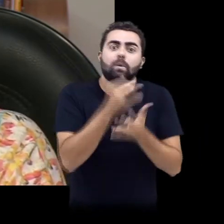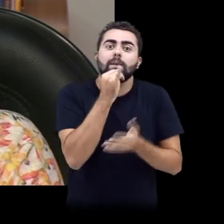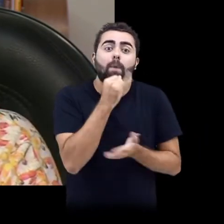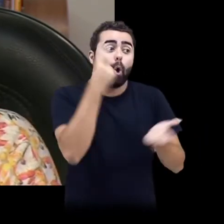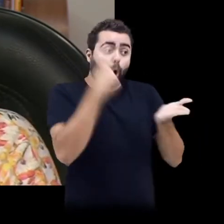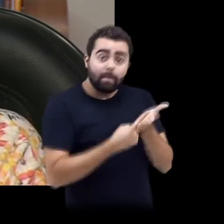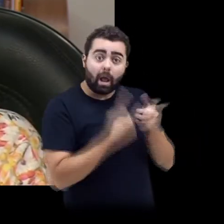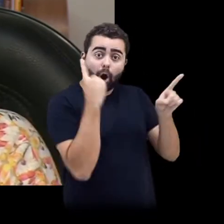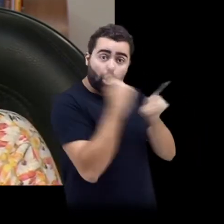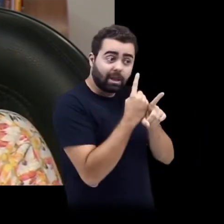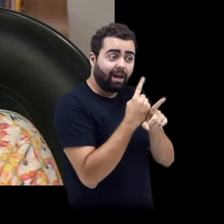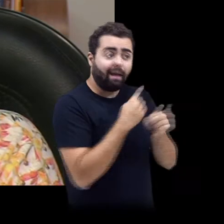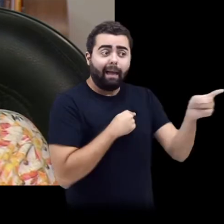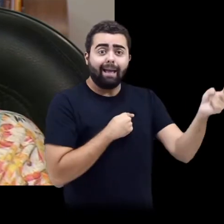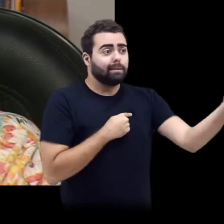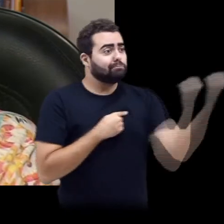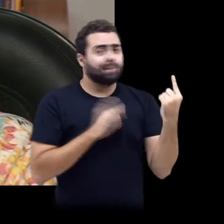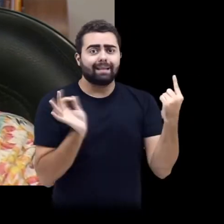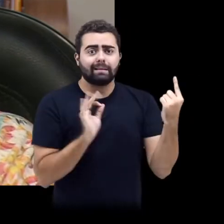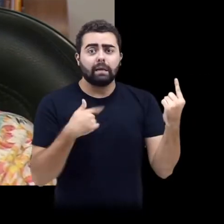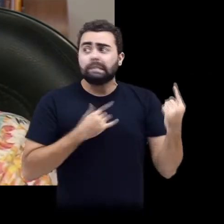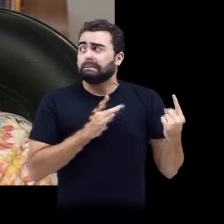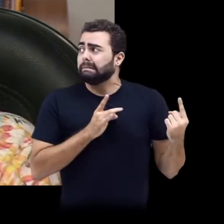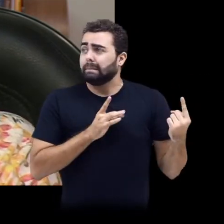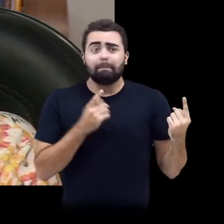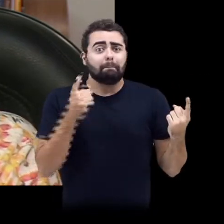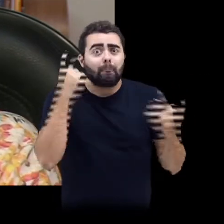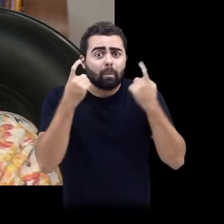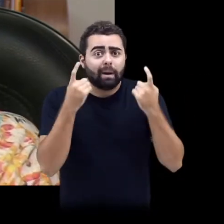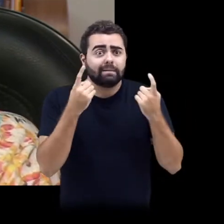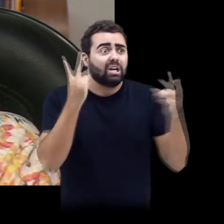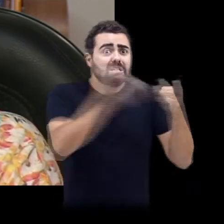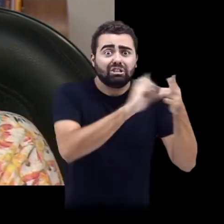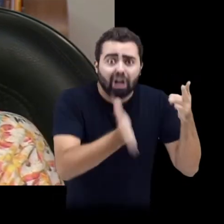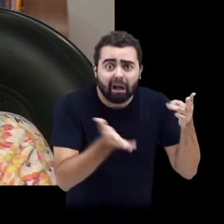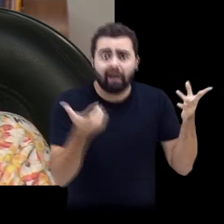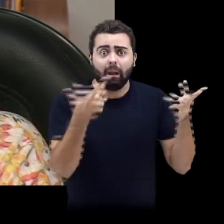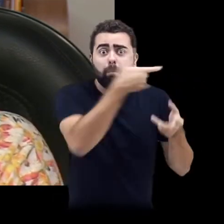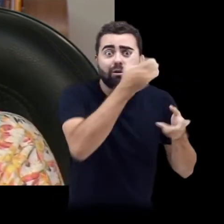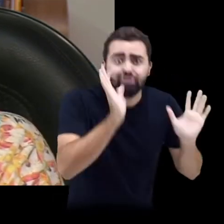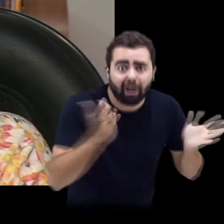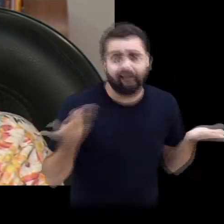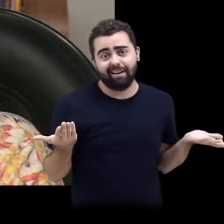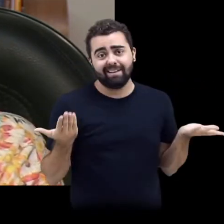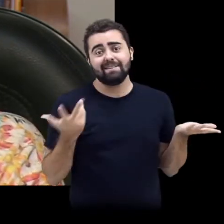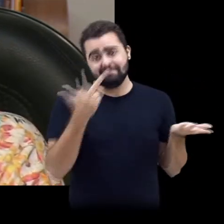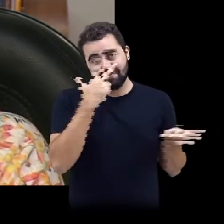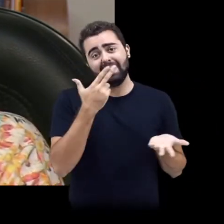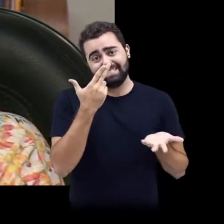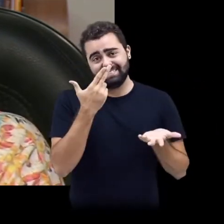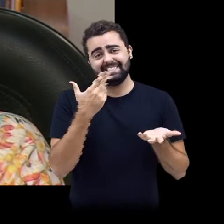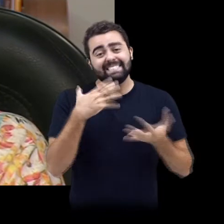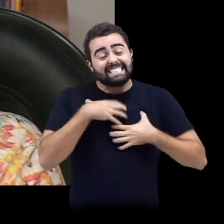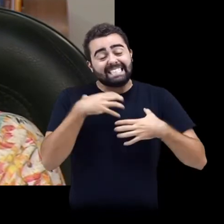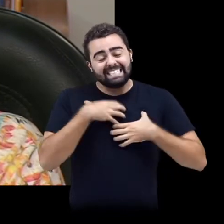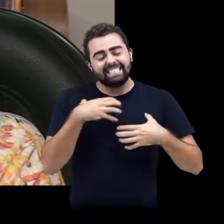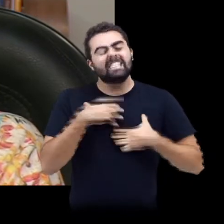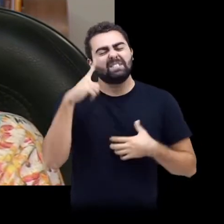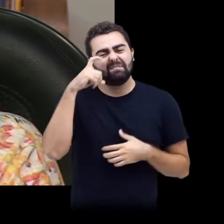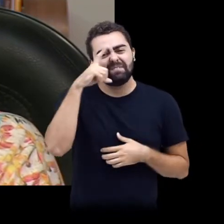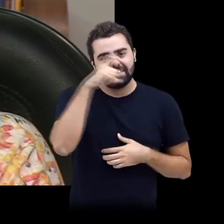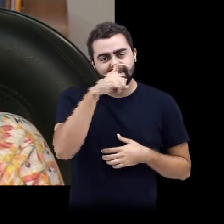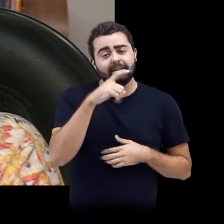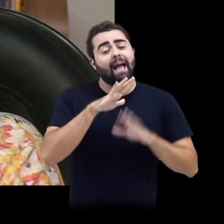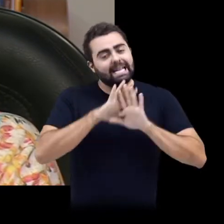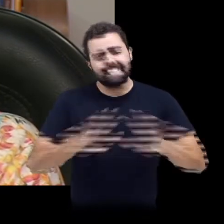ele atrasasse, e se faltasse, então, já tinha certeza que ele tinha caído. E foi assim um